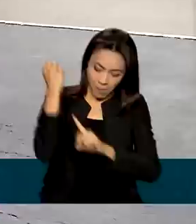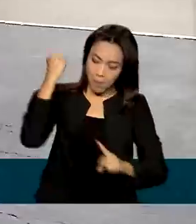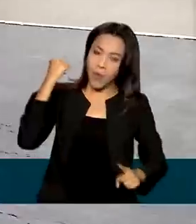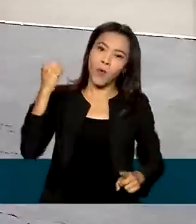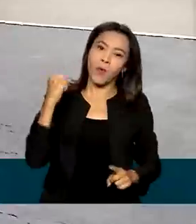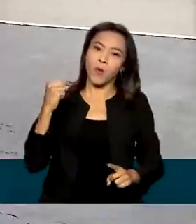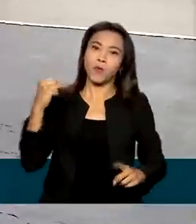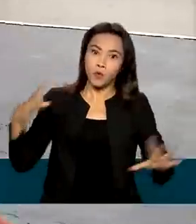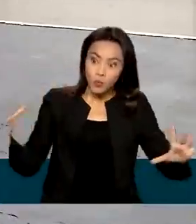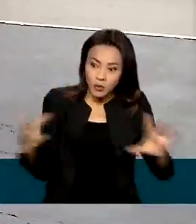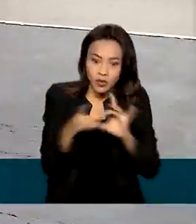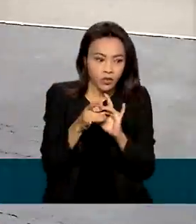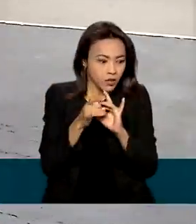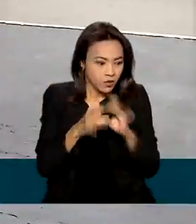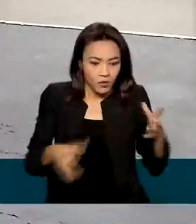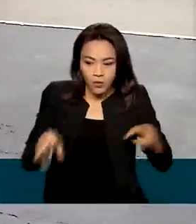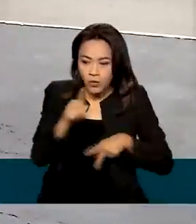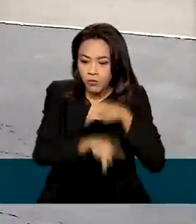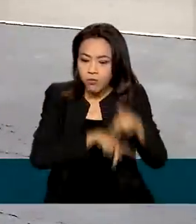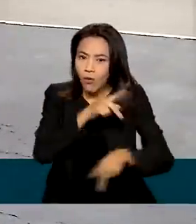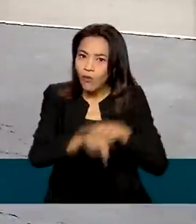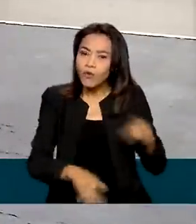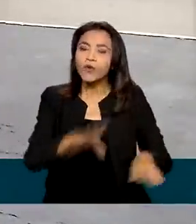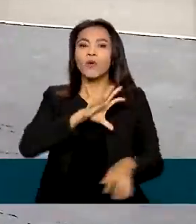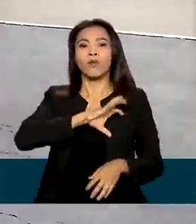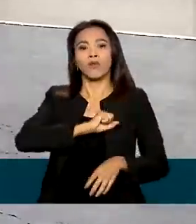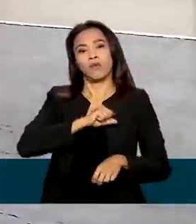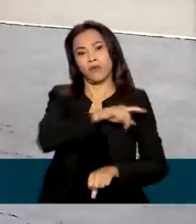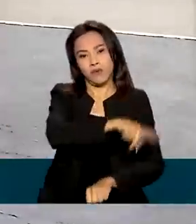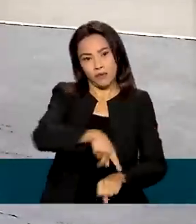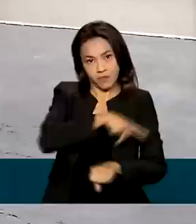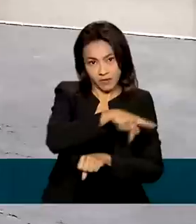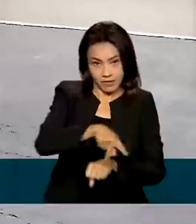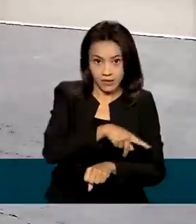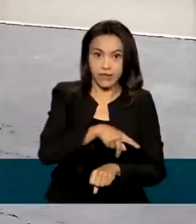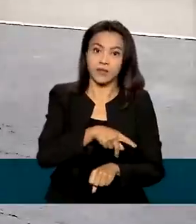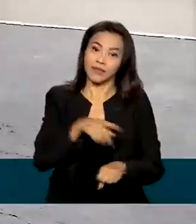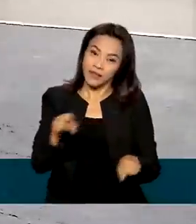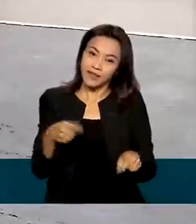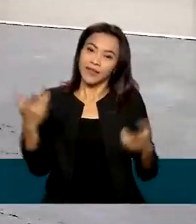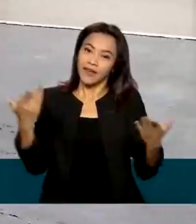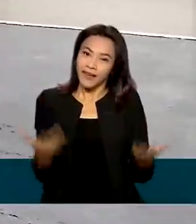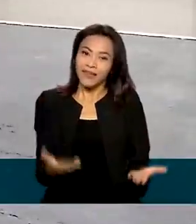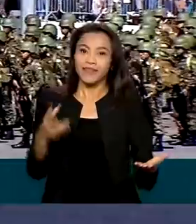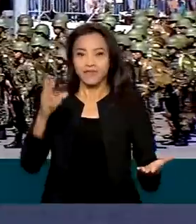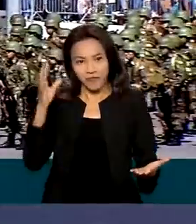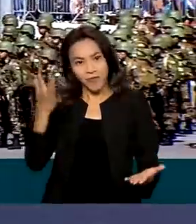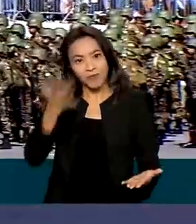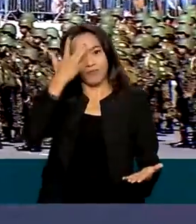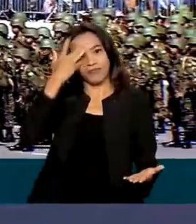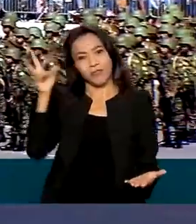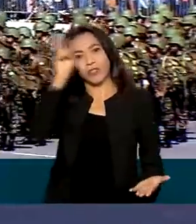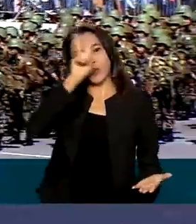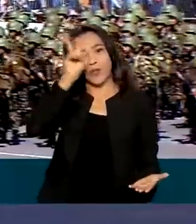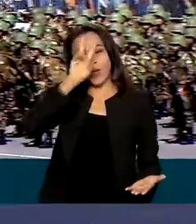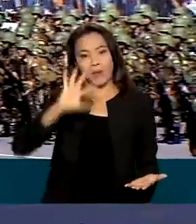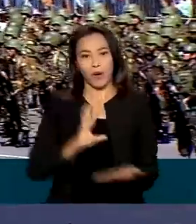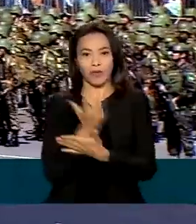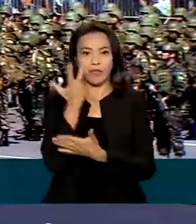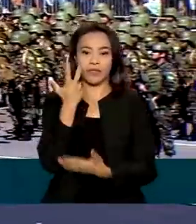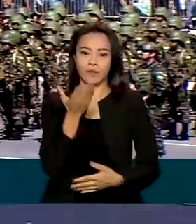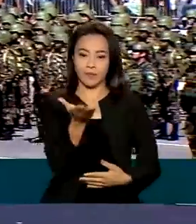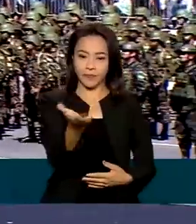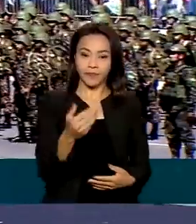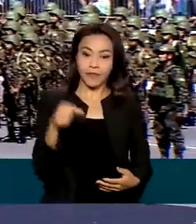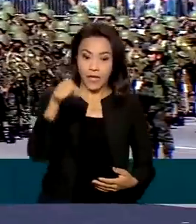povo, enalteceu o espírito patriótico e o feito entrou para a história. Neste evento, no